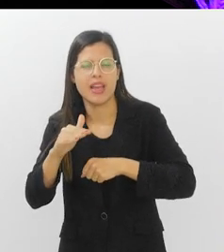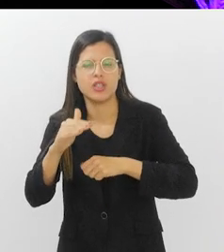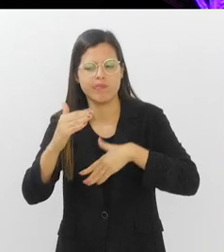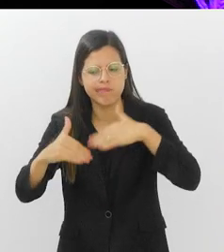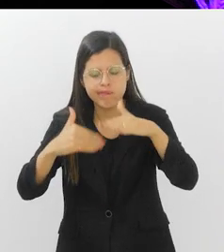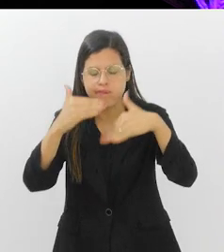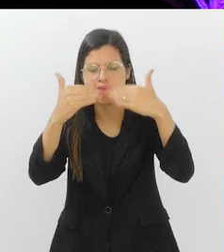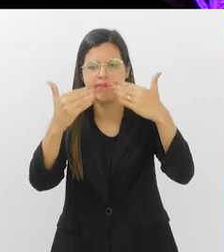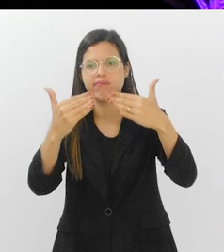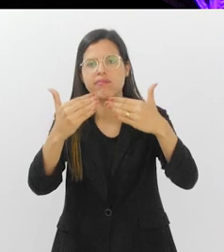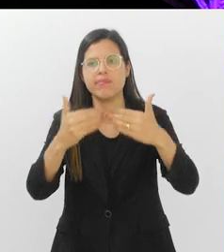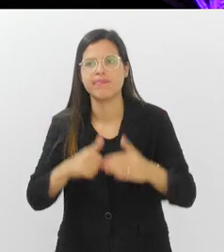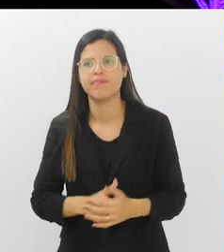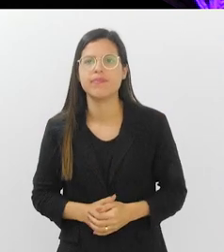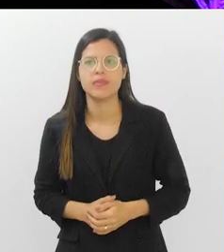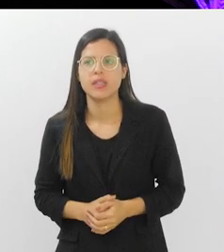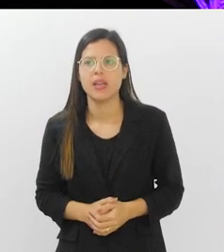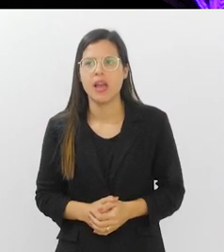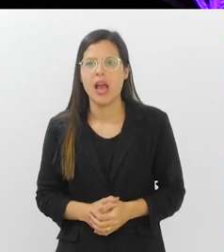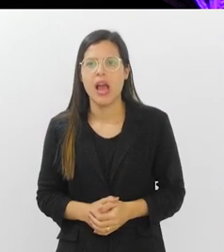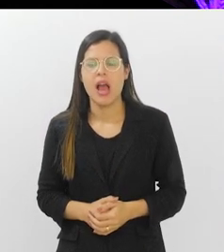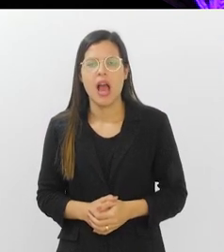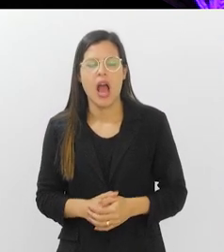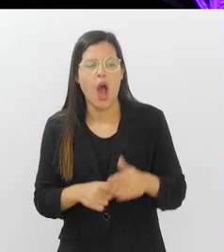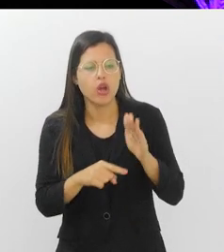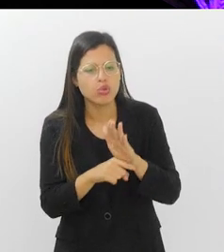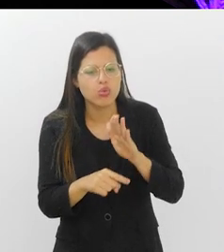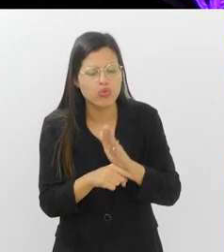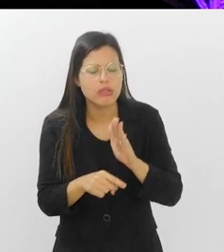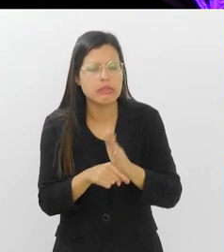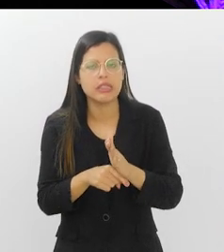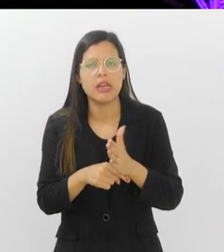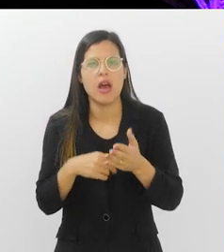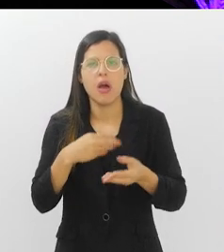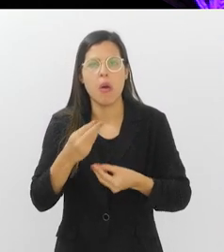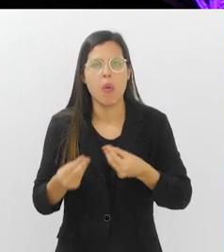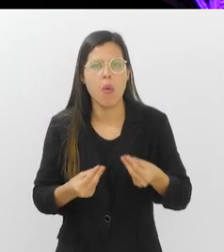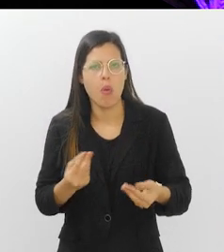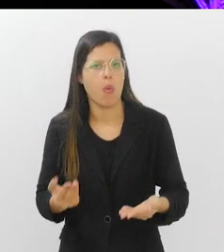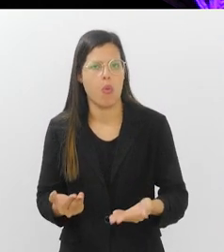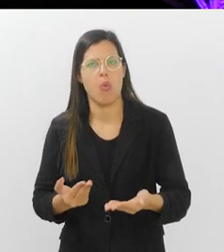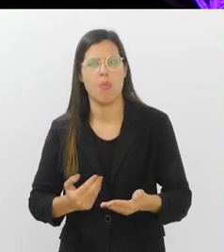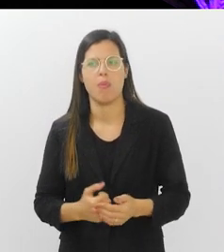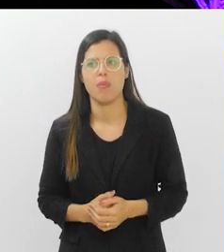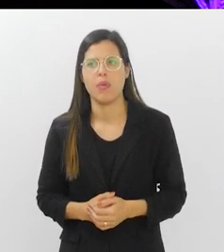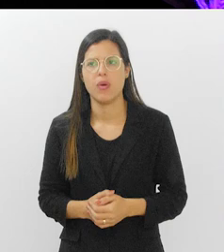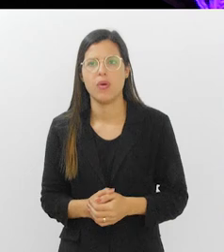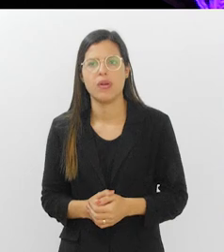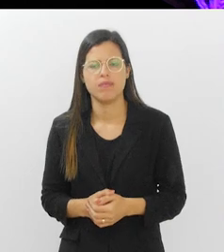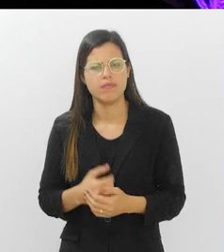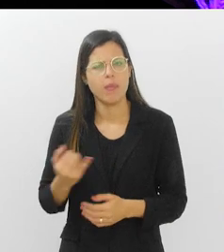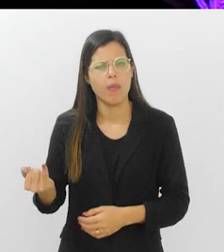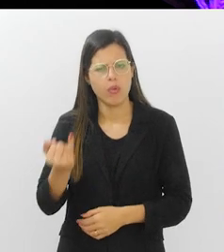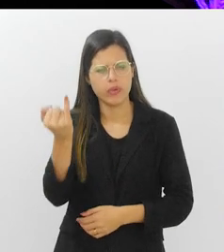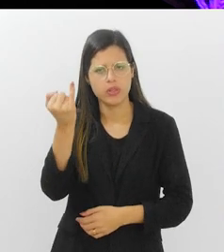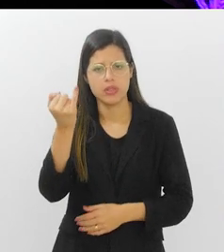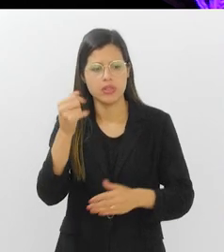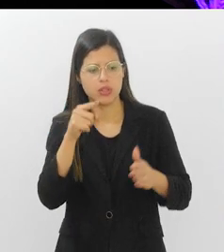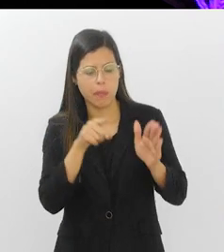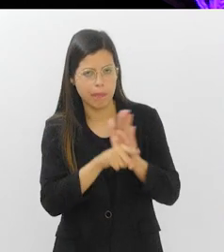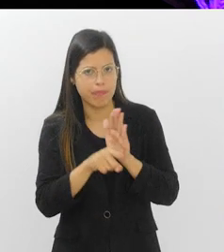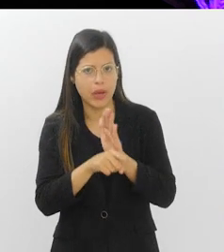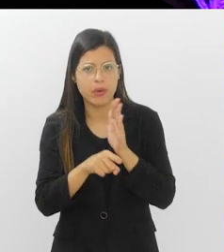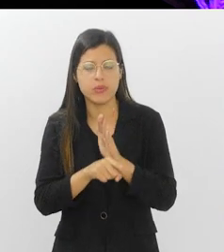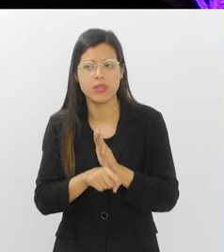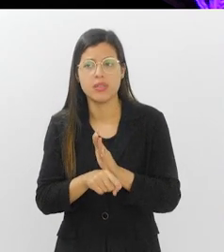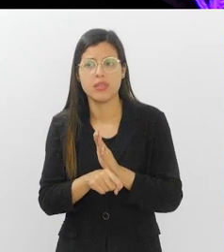pode eh eh acrescentar mais no que você tá fazendo na sua atividade coisa tal Acho que sempre isso é muito importante